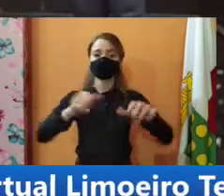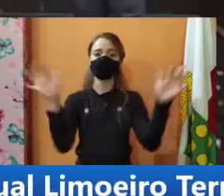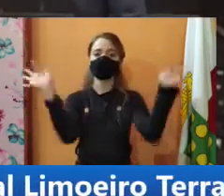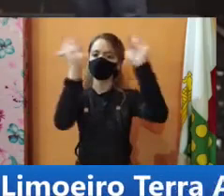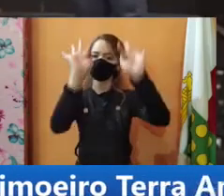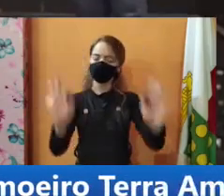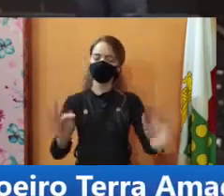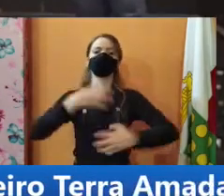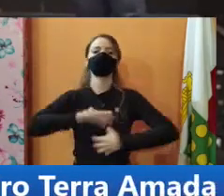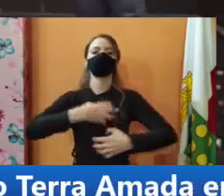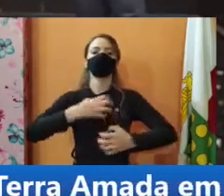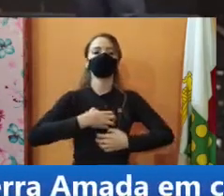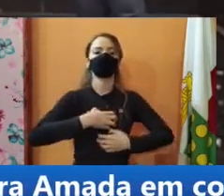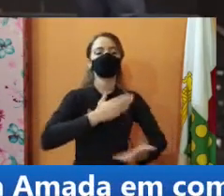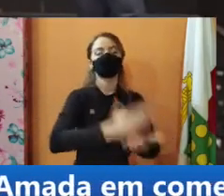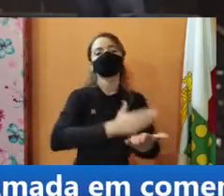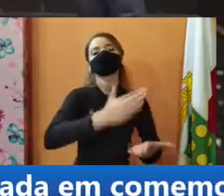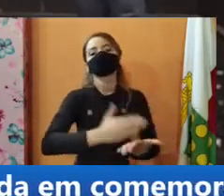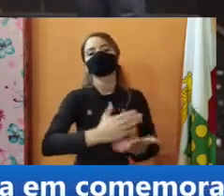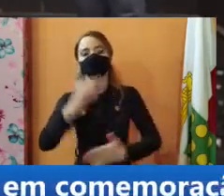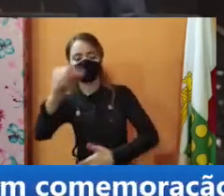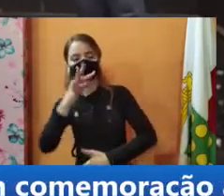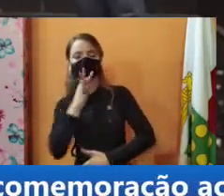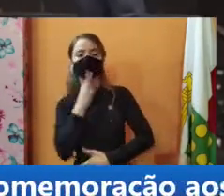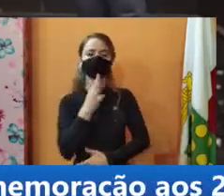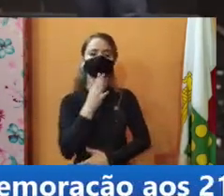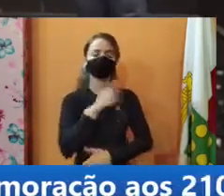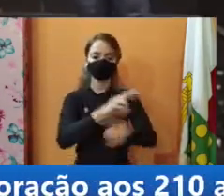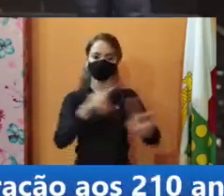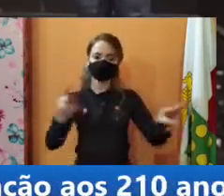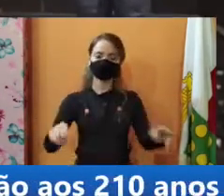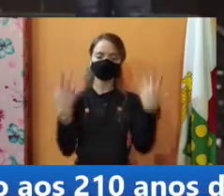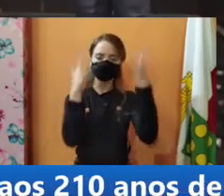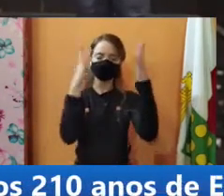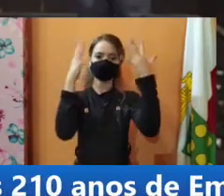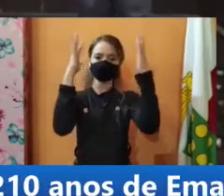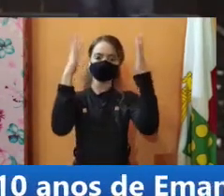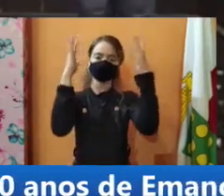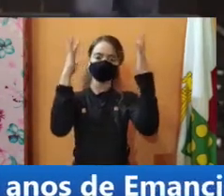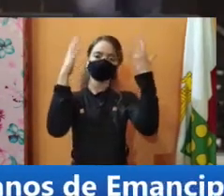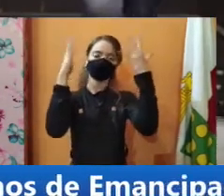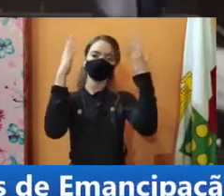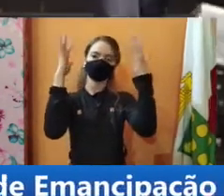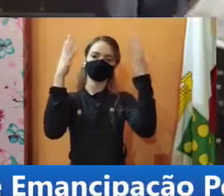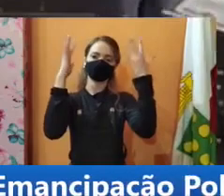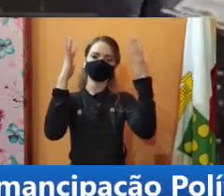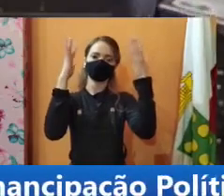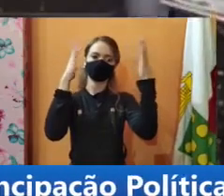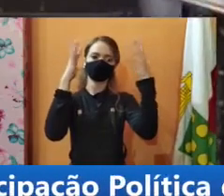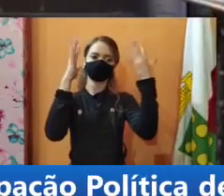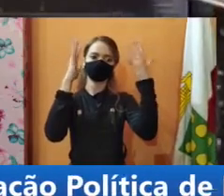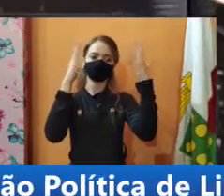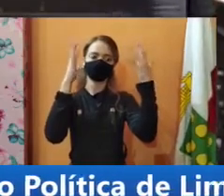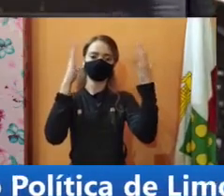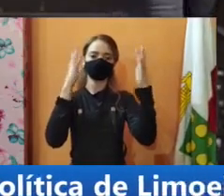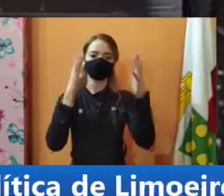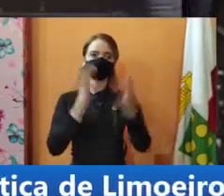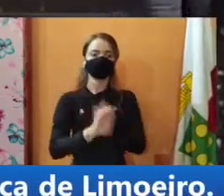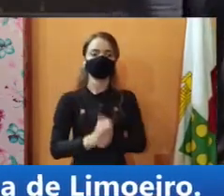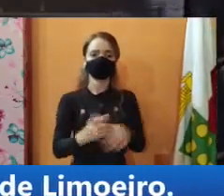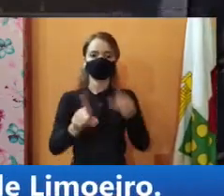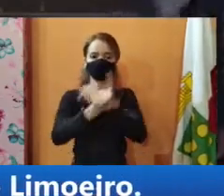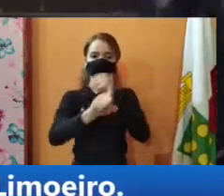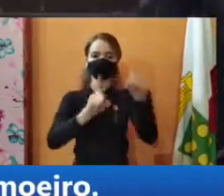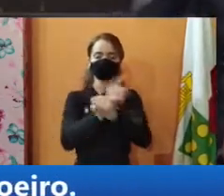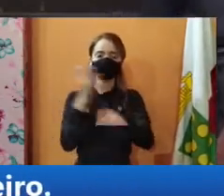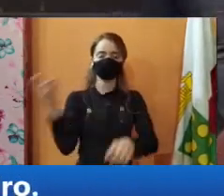feliz por poder dividir um pouco do meu conhecimento também. Ok, vamos aplaudir, Johnny Clebson. Muito bom, Johnny. Vamos marcar um momento para ação social e